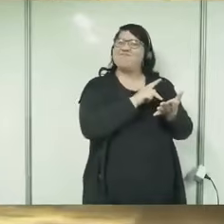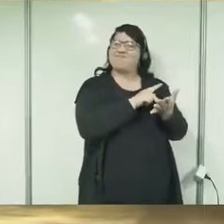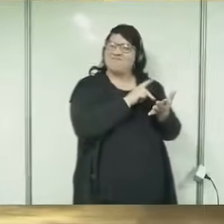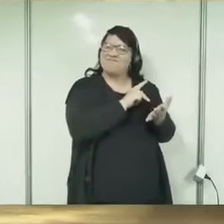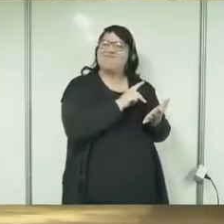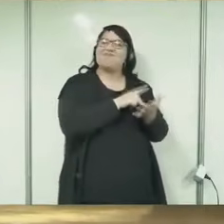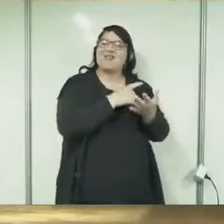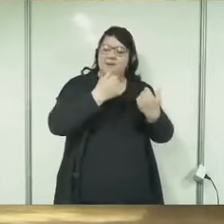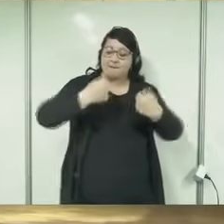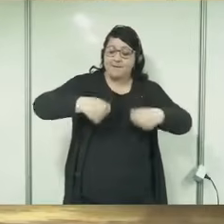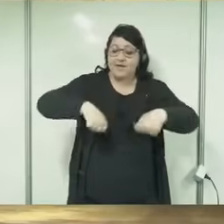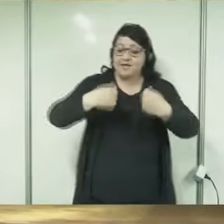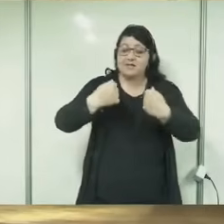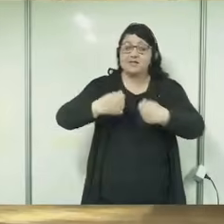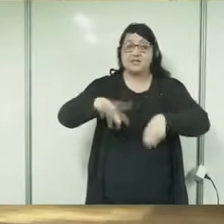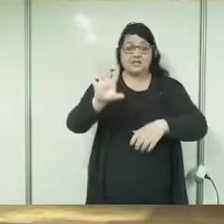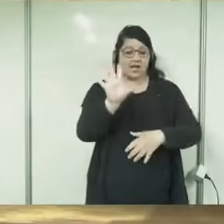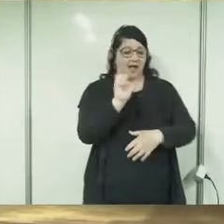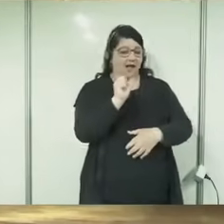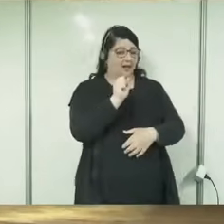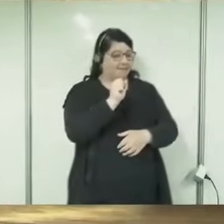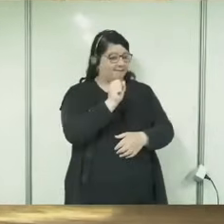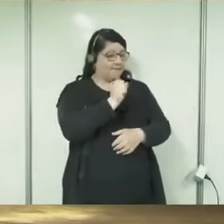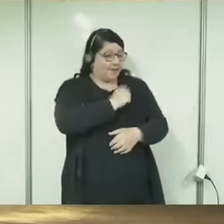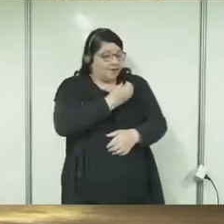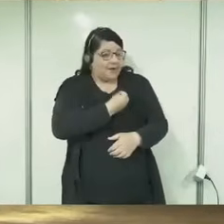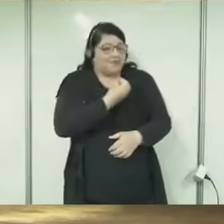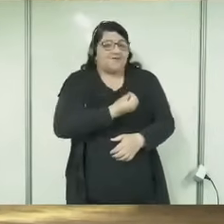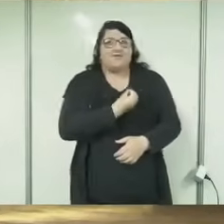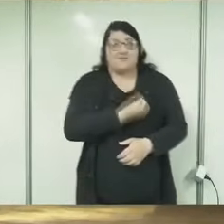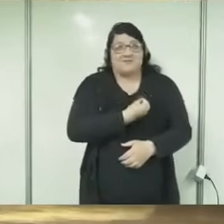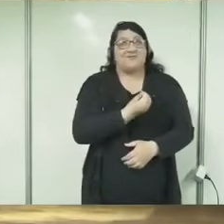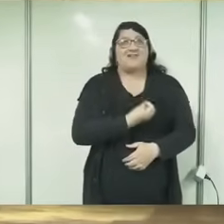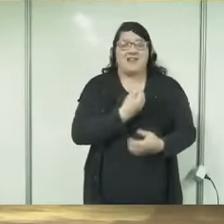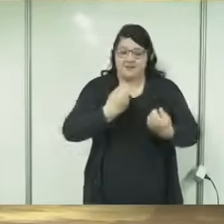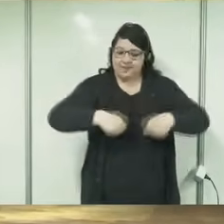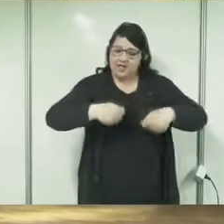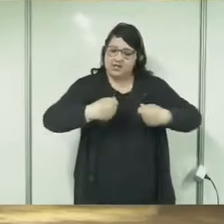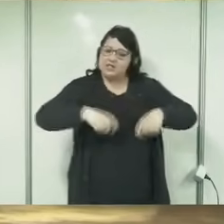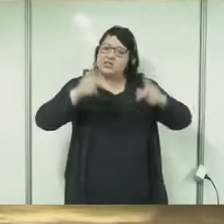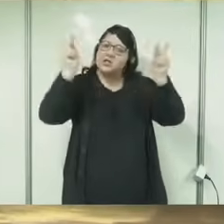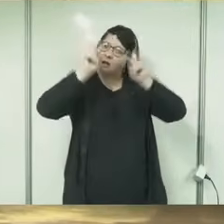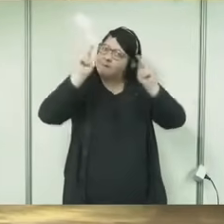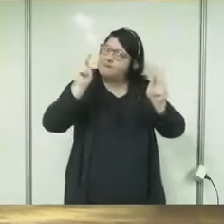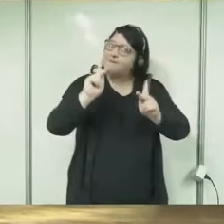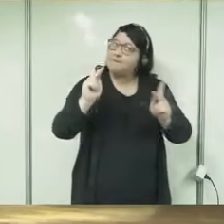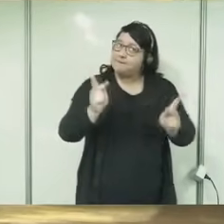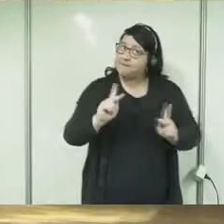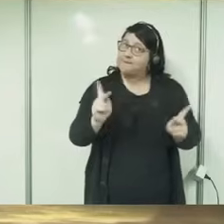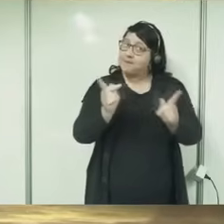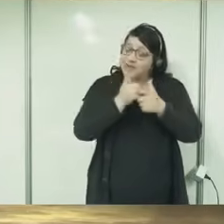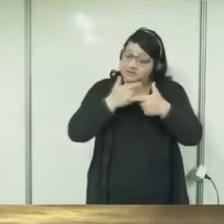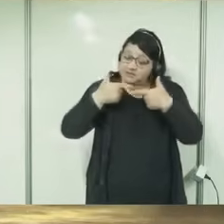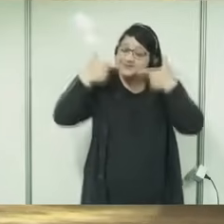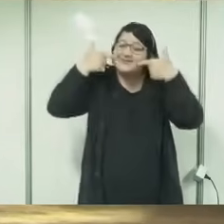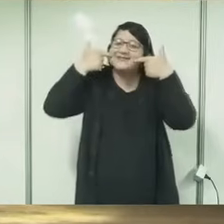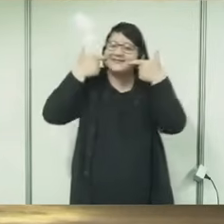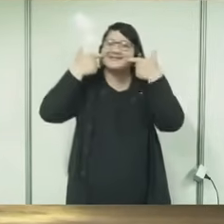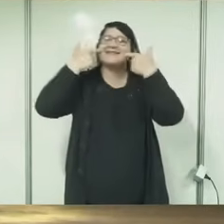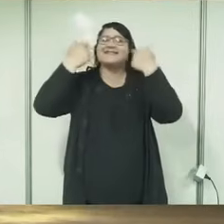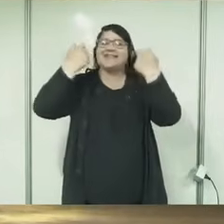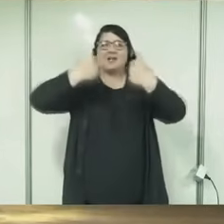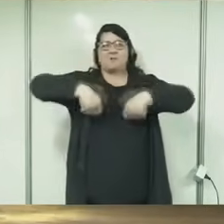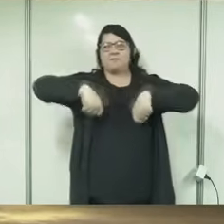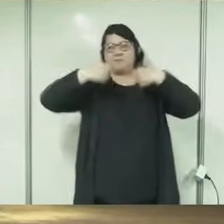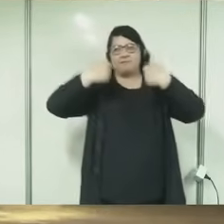É preciso amor pra poder pulsar. É preciso paz pra poder sorrir. É